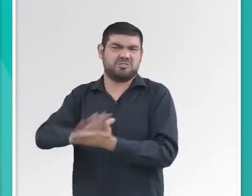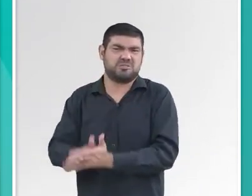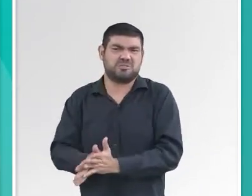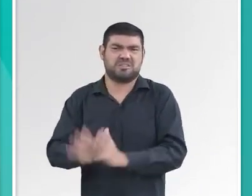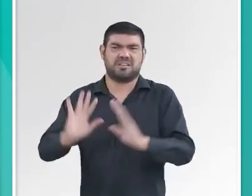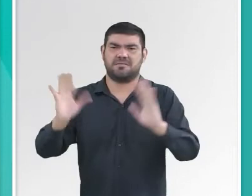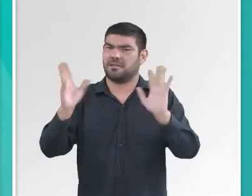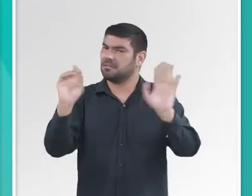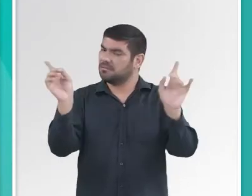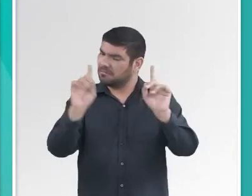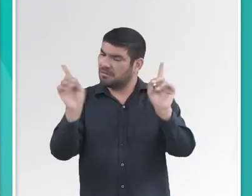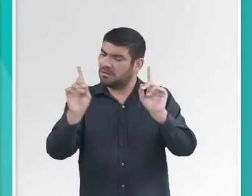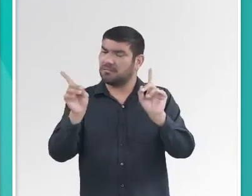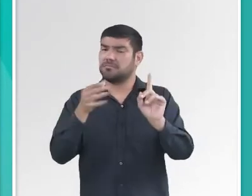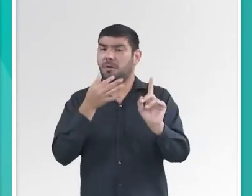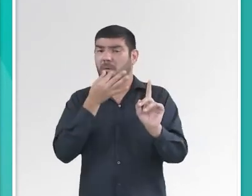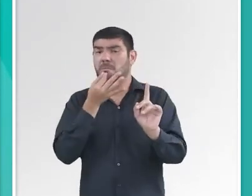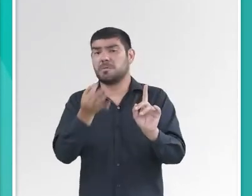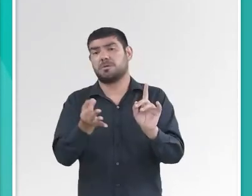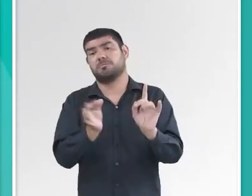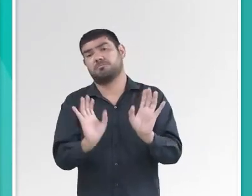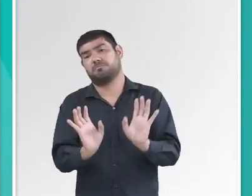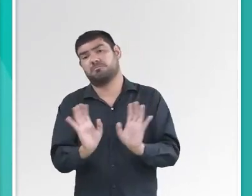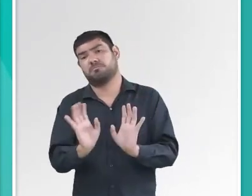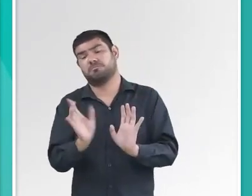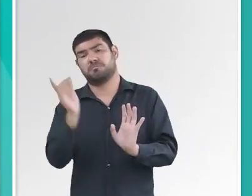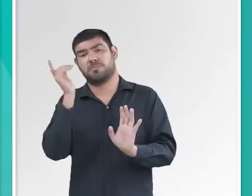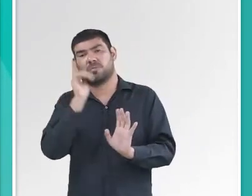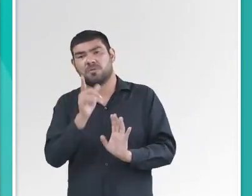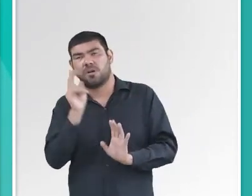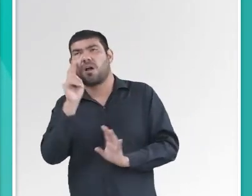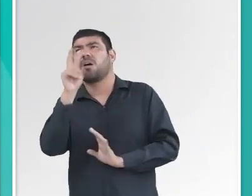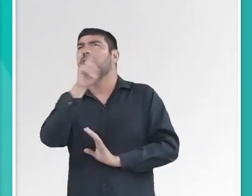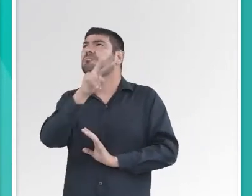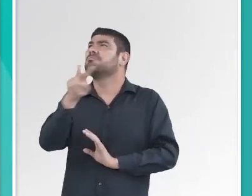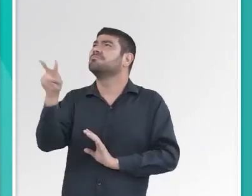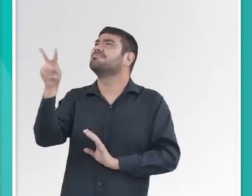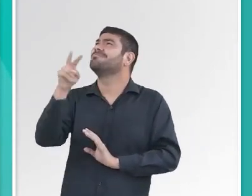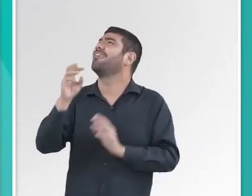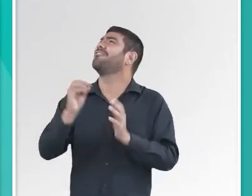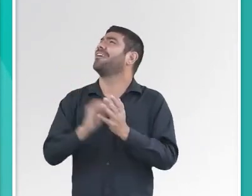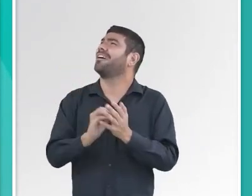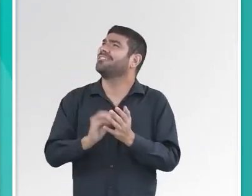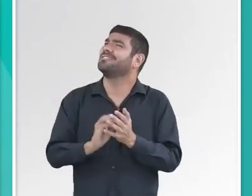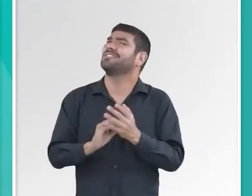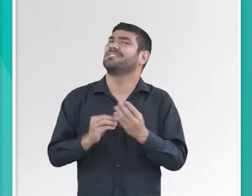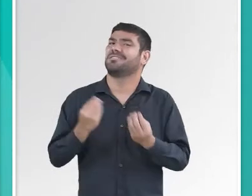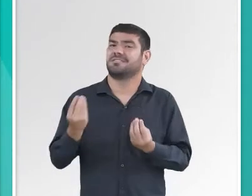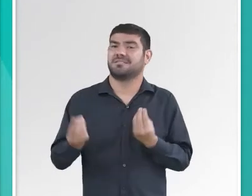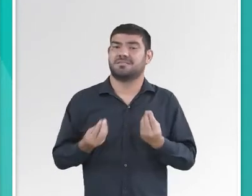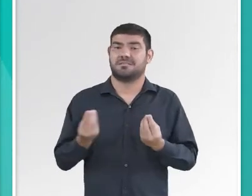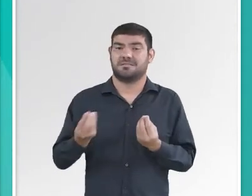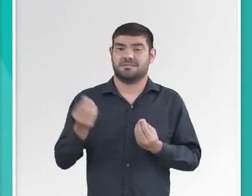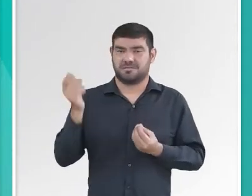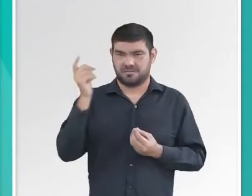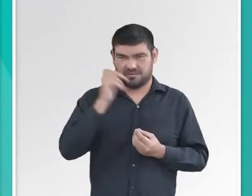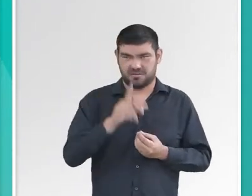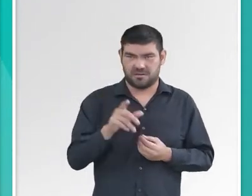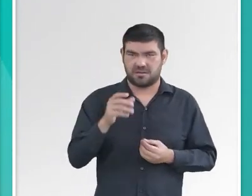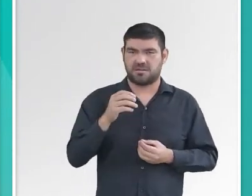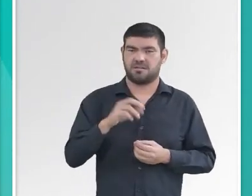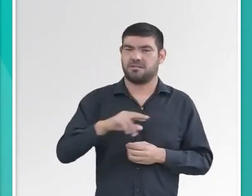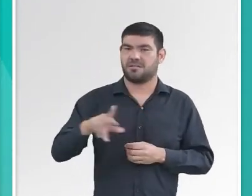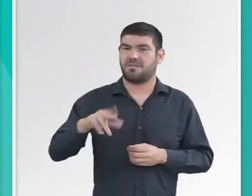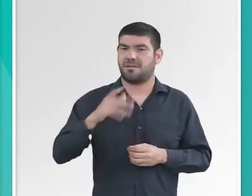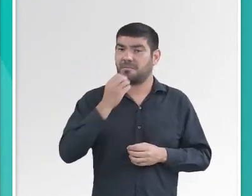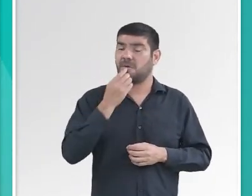com a festa, dizer que ela não é boa. É você conseguir visualizar aquilo que não é bom e, já que você consegue visualizar o que